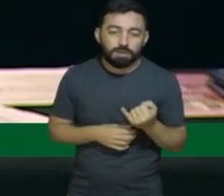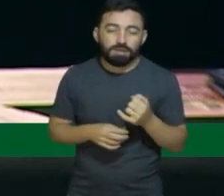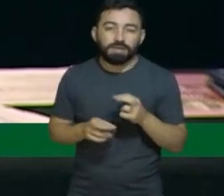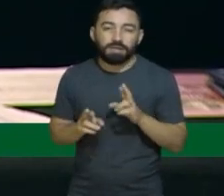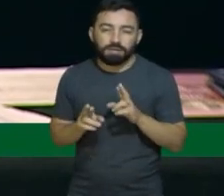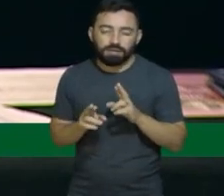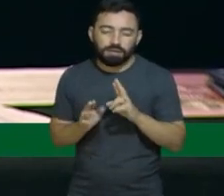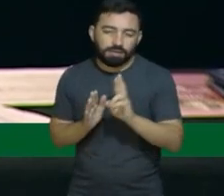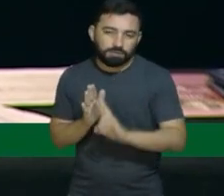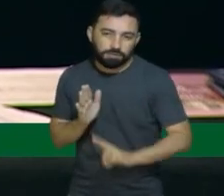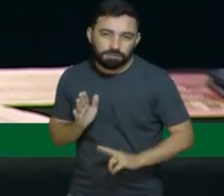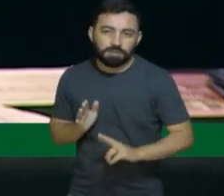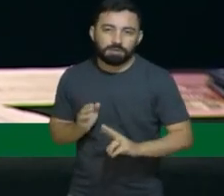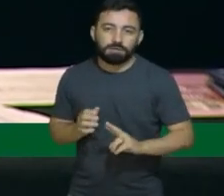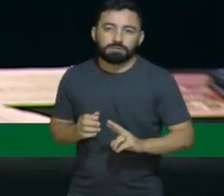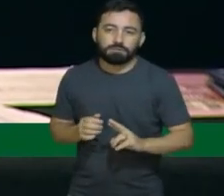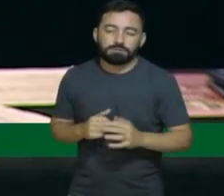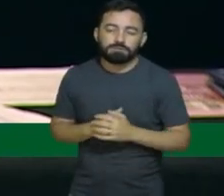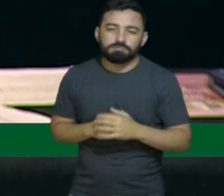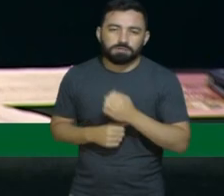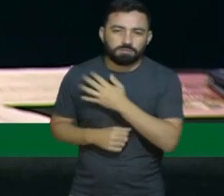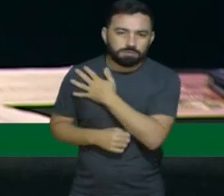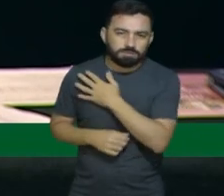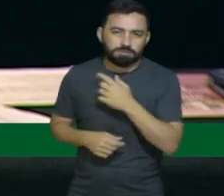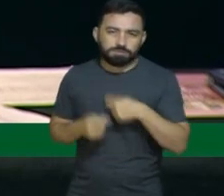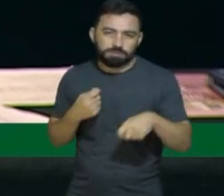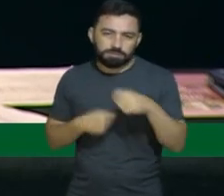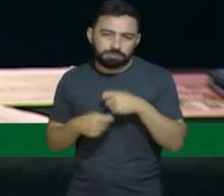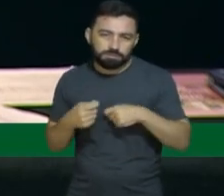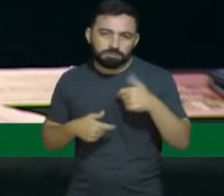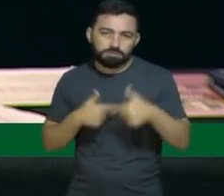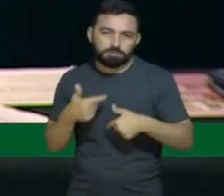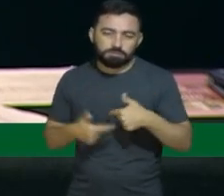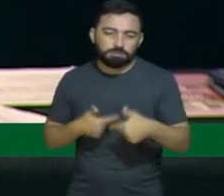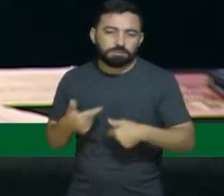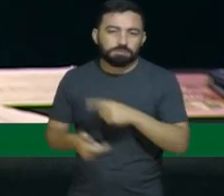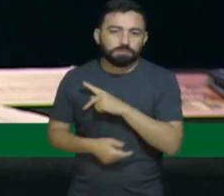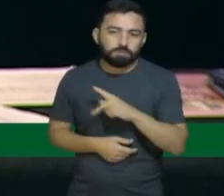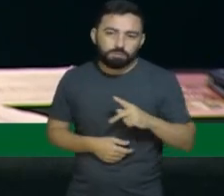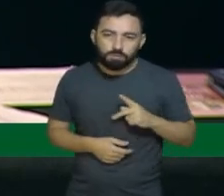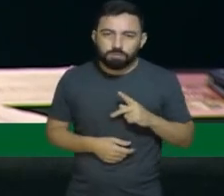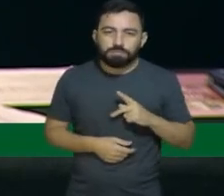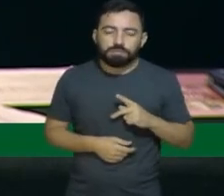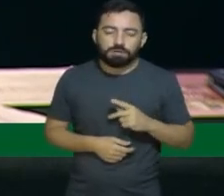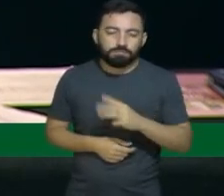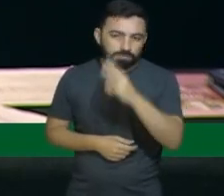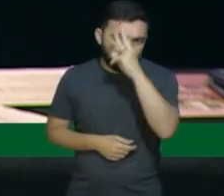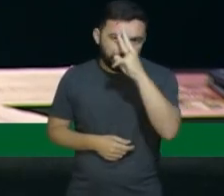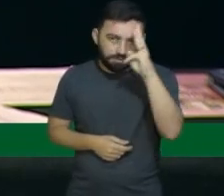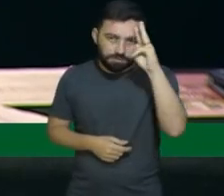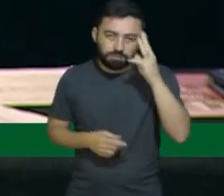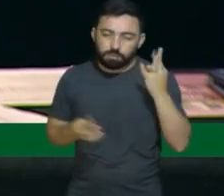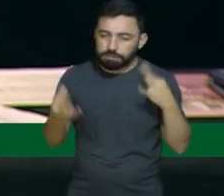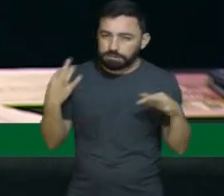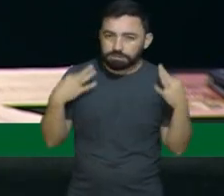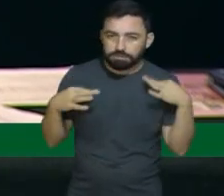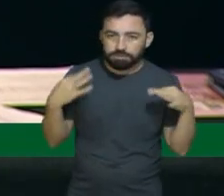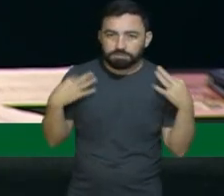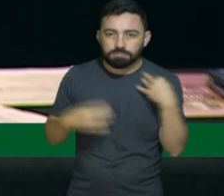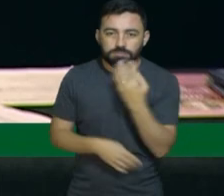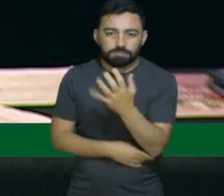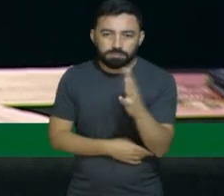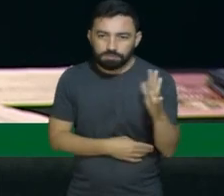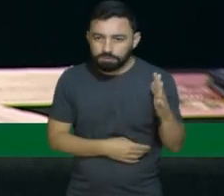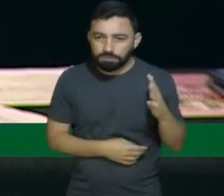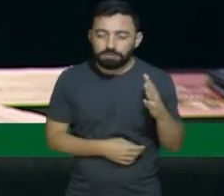Napoleão Bernardes comissão de trabalho administração e serviço público relatoria Deputado voni Weber comissão de turismo e meio ambiente relatoria Deputado Marquito